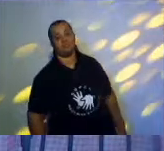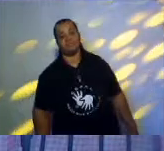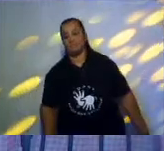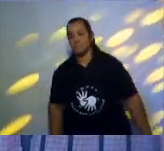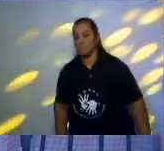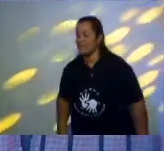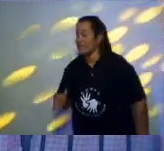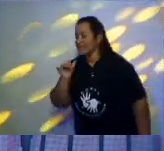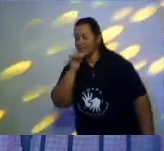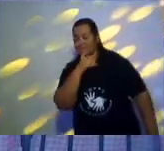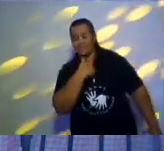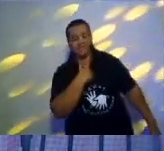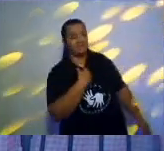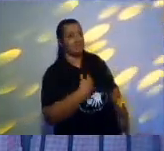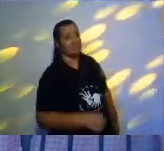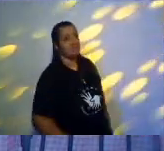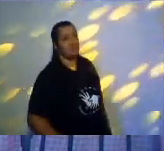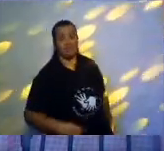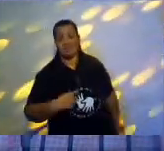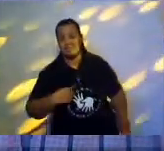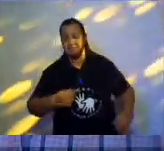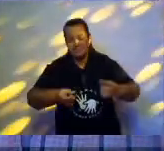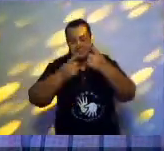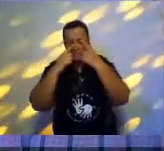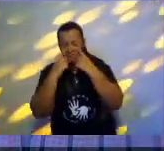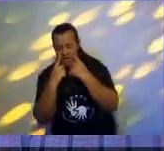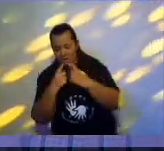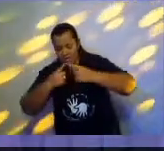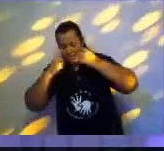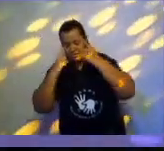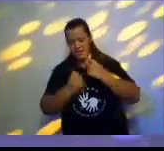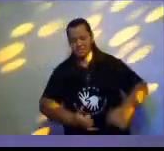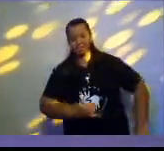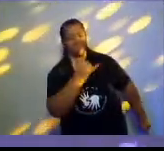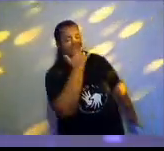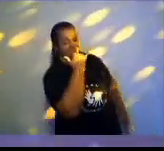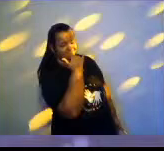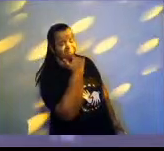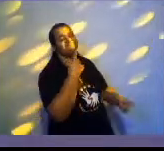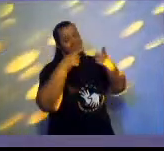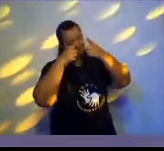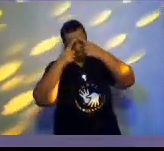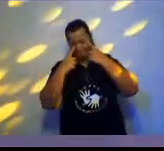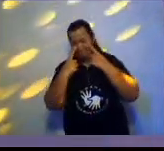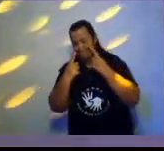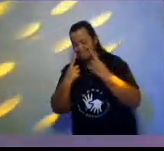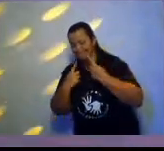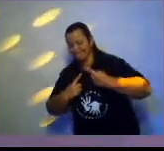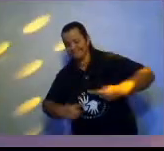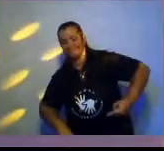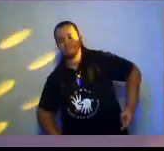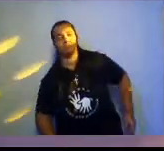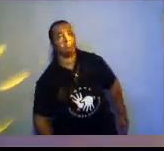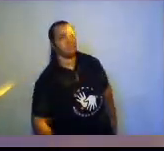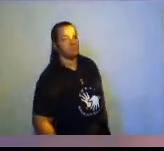com minha tristeza. Simbora, vai! Vou chorar, desculpe, mas eu